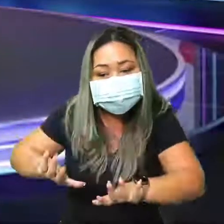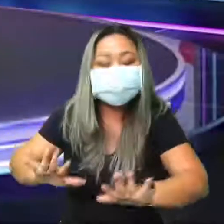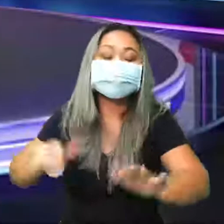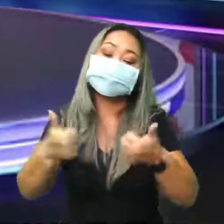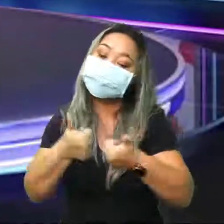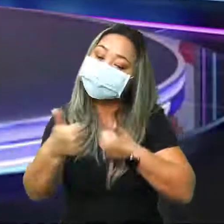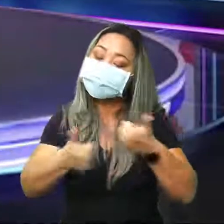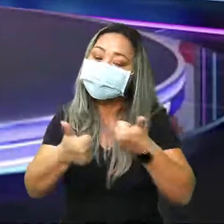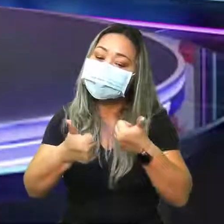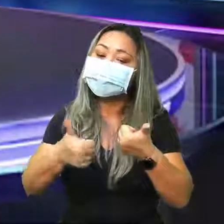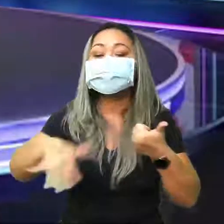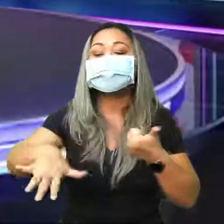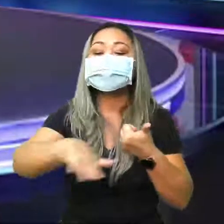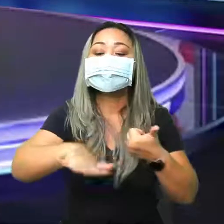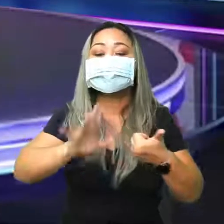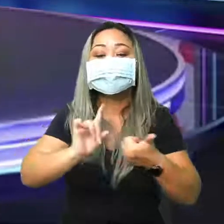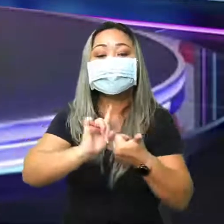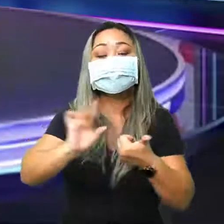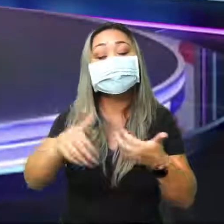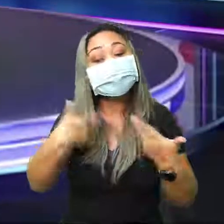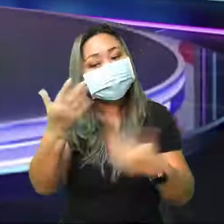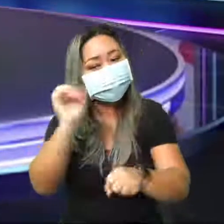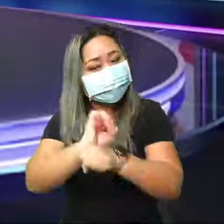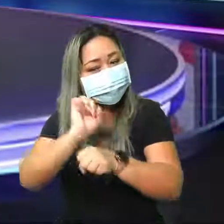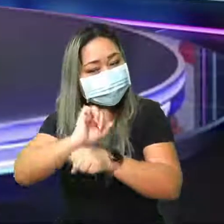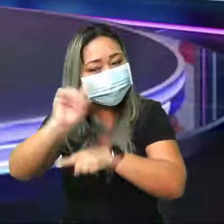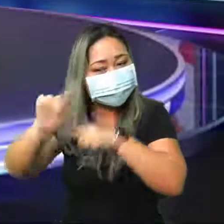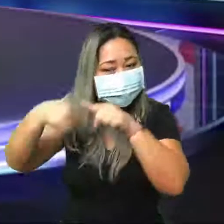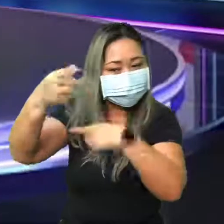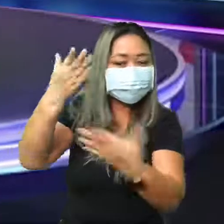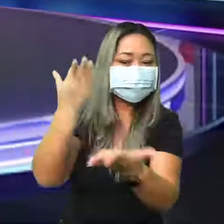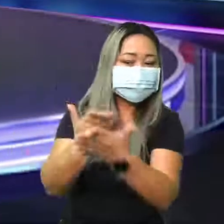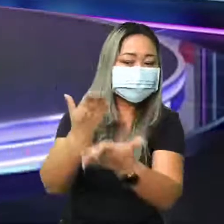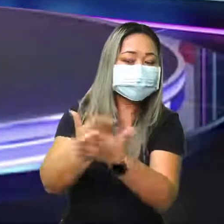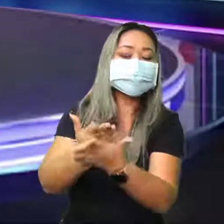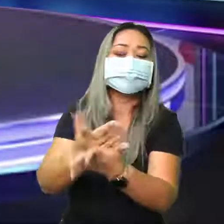galera? E é isso aí. Eu aguardo você para a nossa